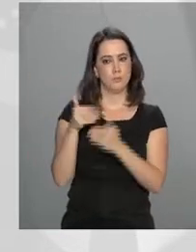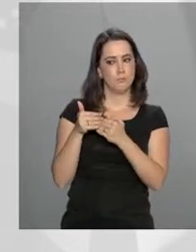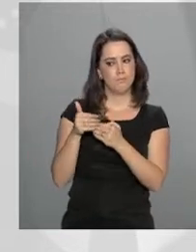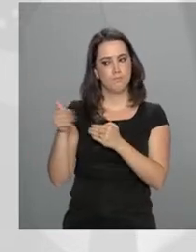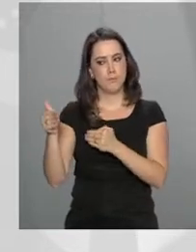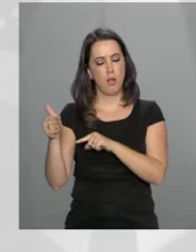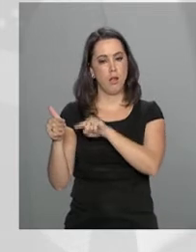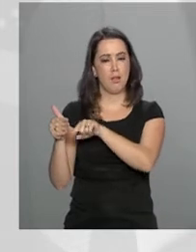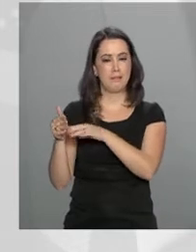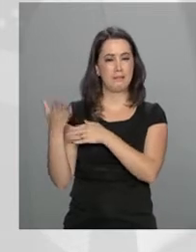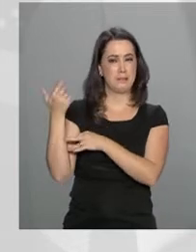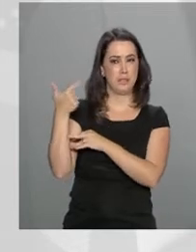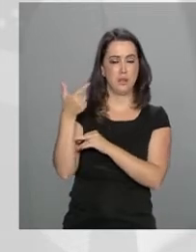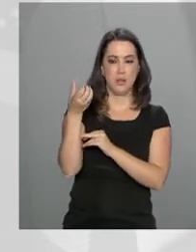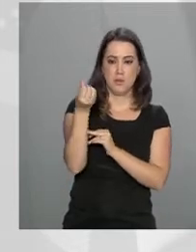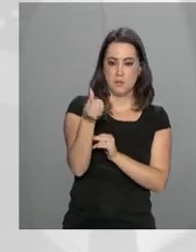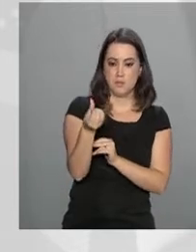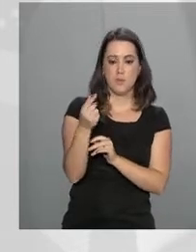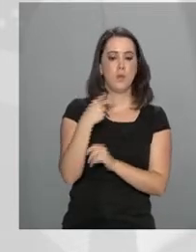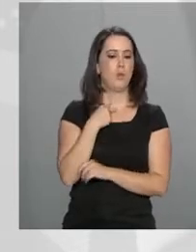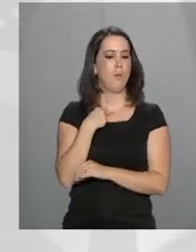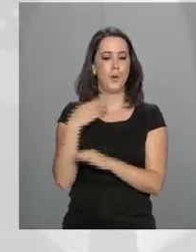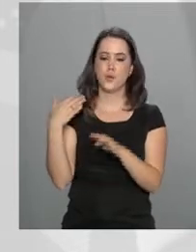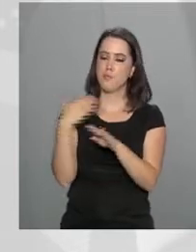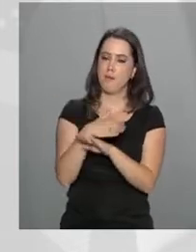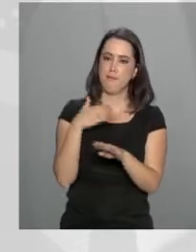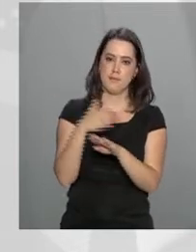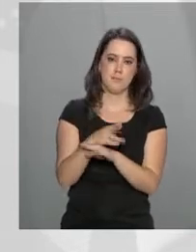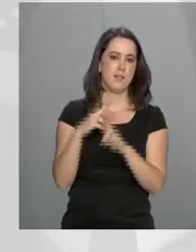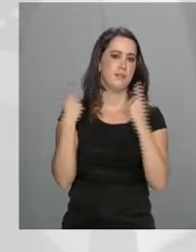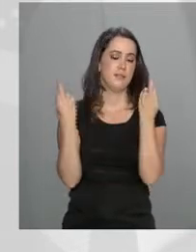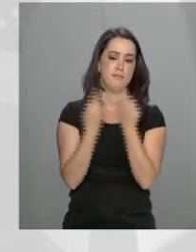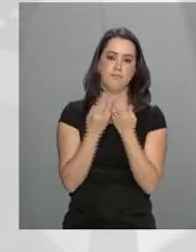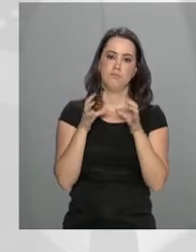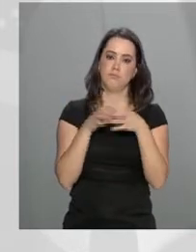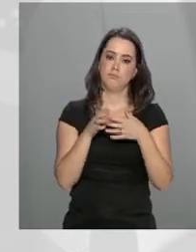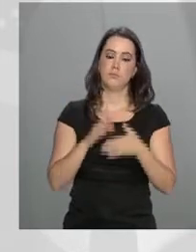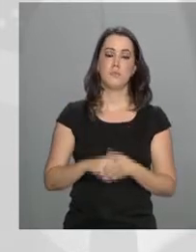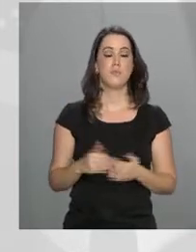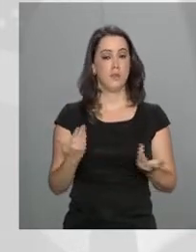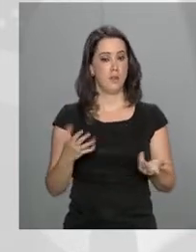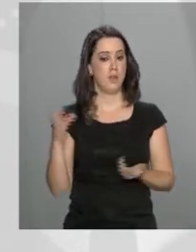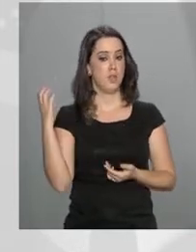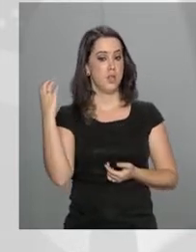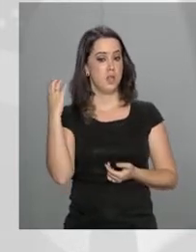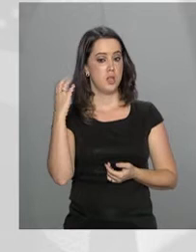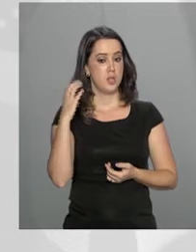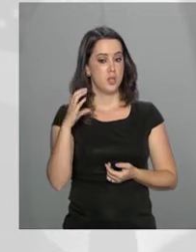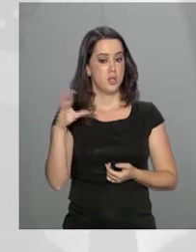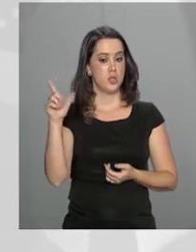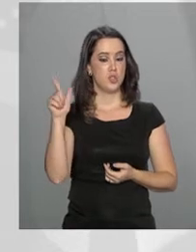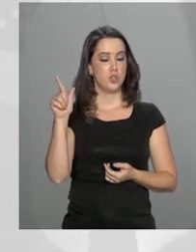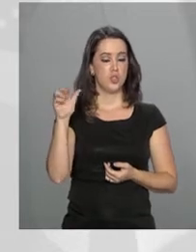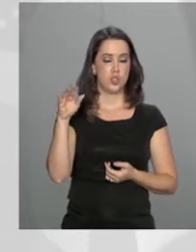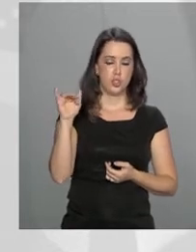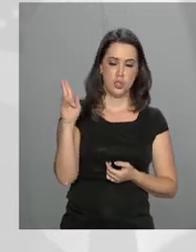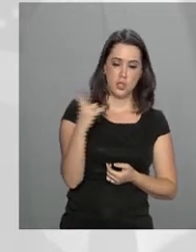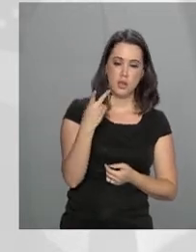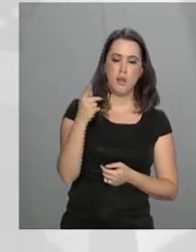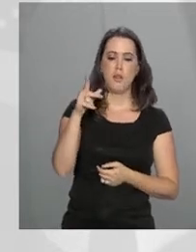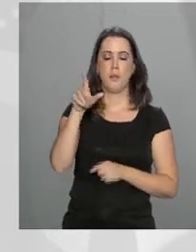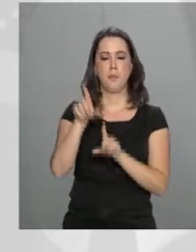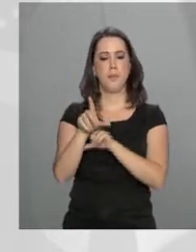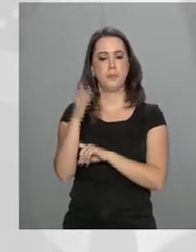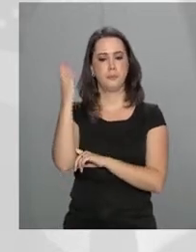suspensa desde 2016 e não pode participar das reuniões do bloco chile peru colômbia equador guiana